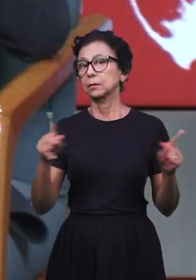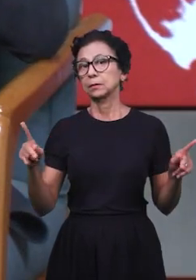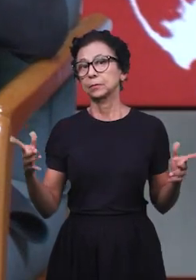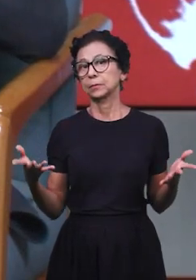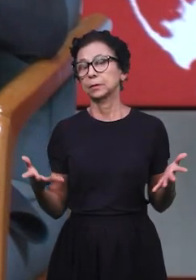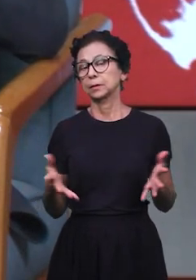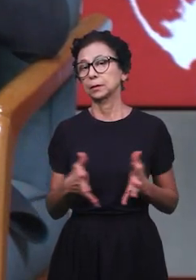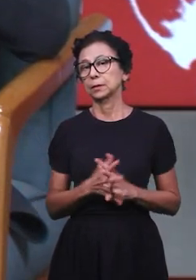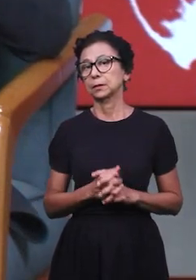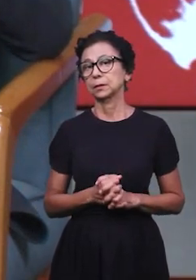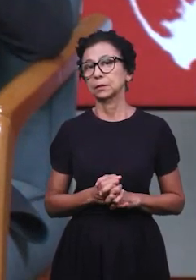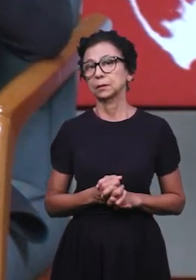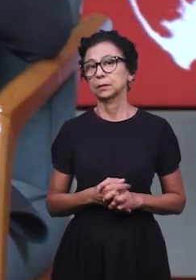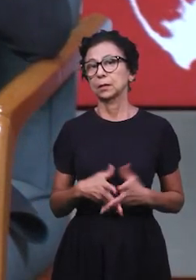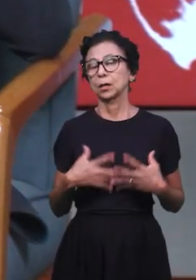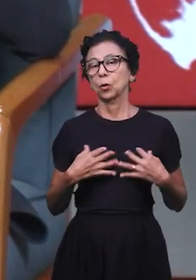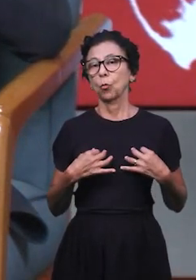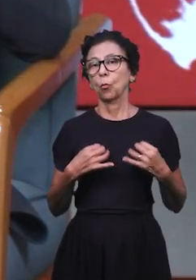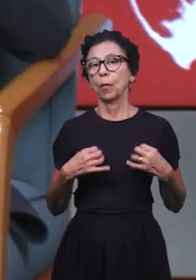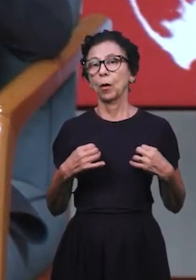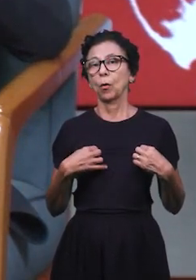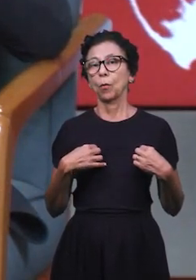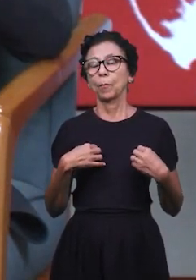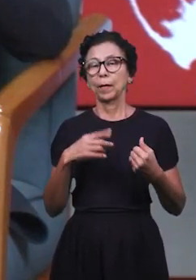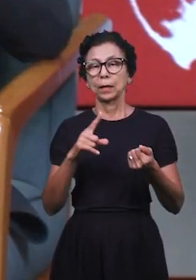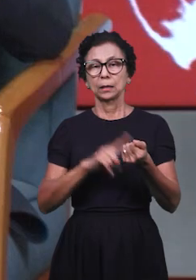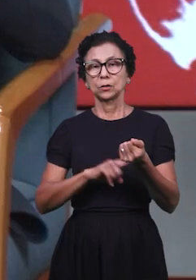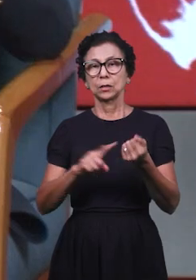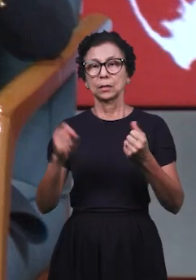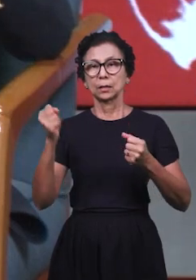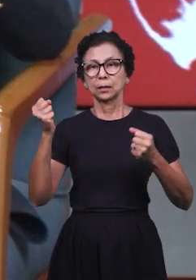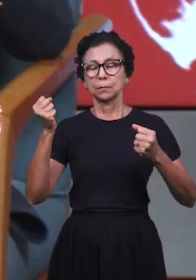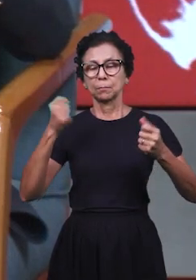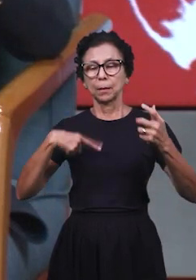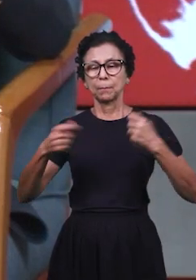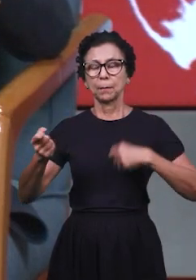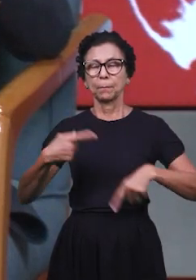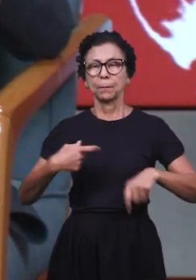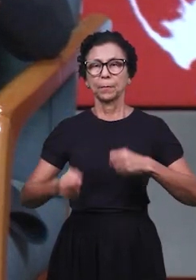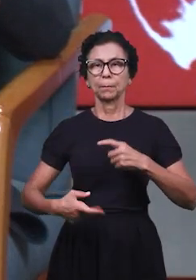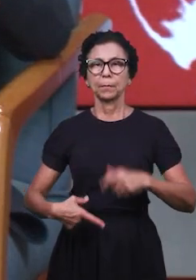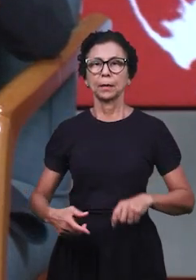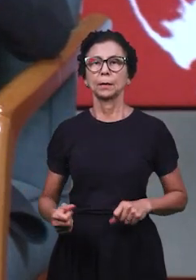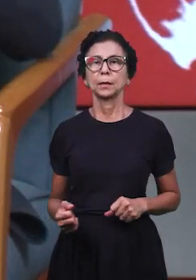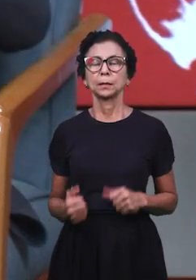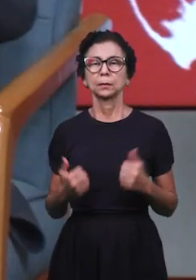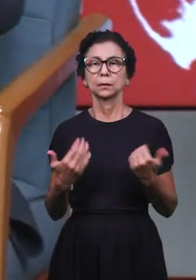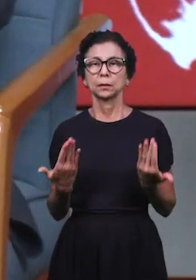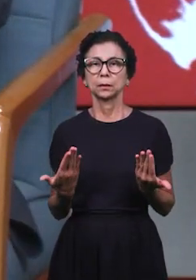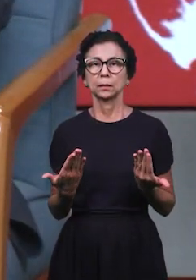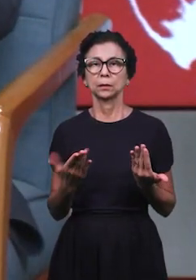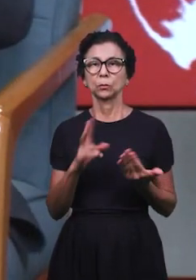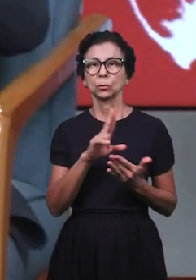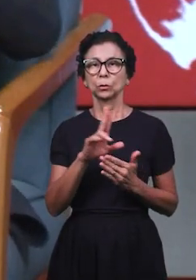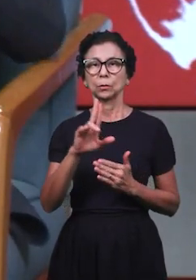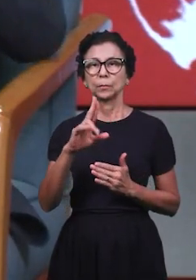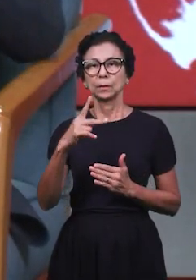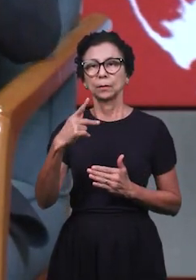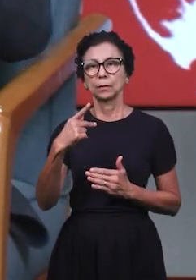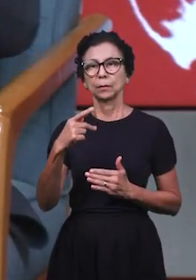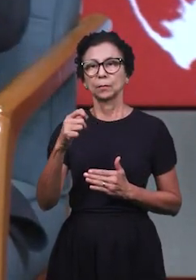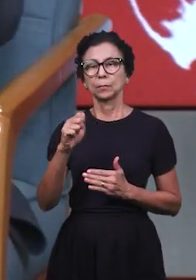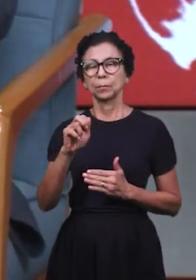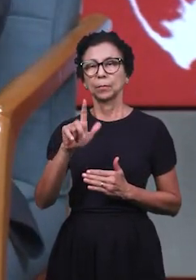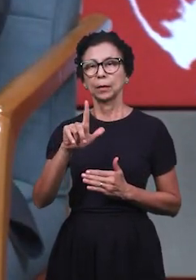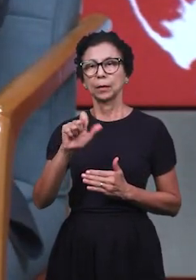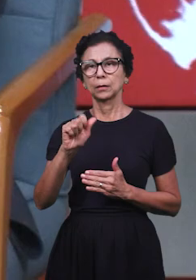E estava vestido de uma veste salpicada de sangue, o nome pelo qual se chama é a palavra. Então, a palavra, o que é?